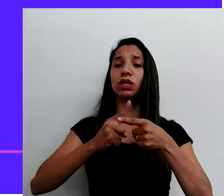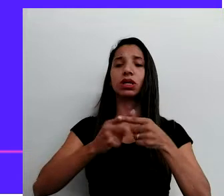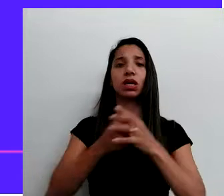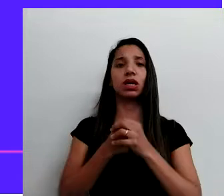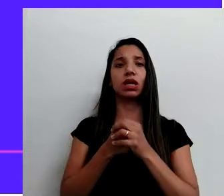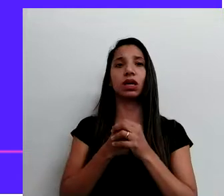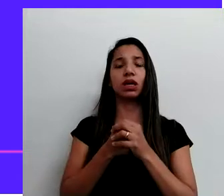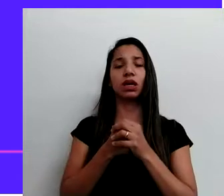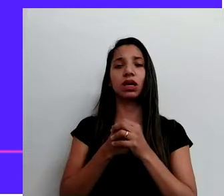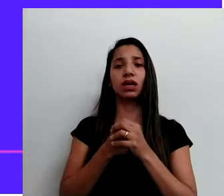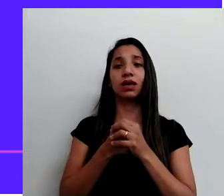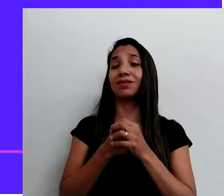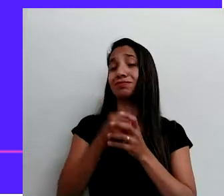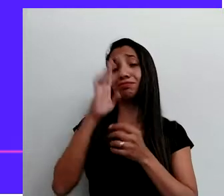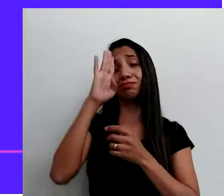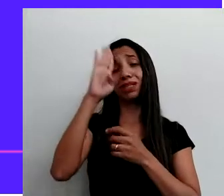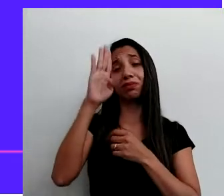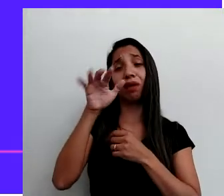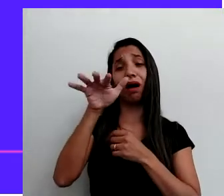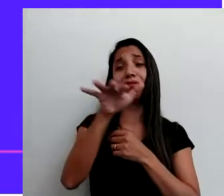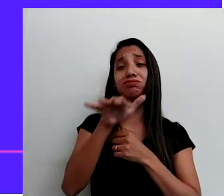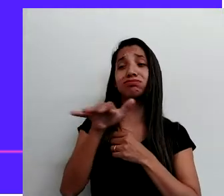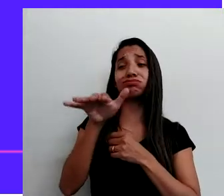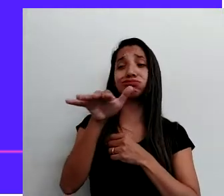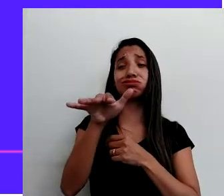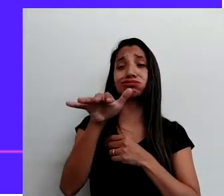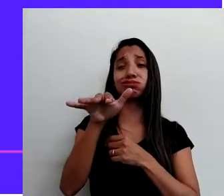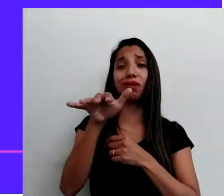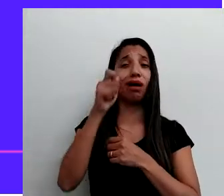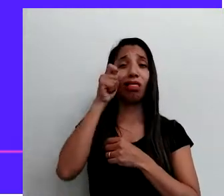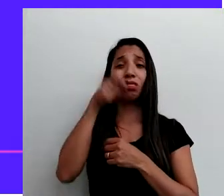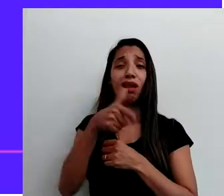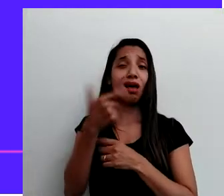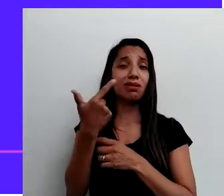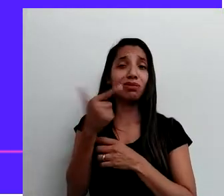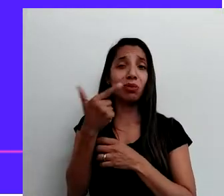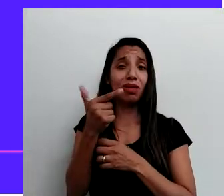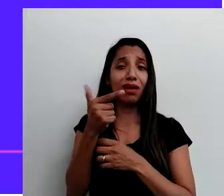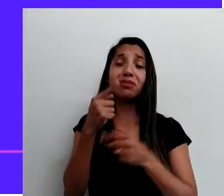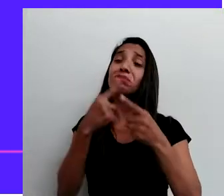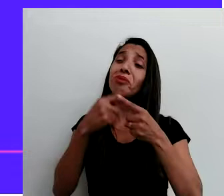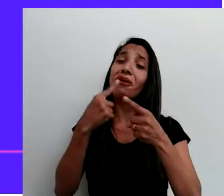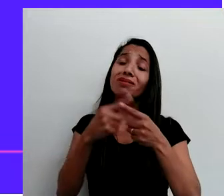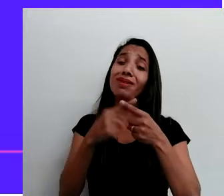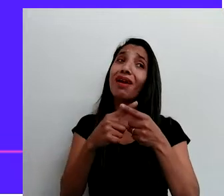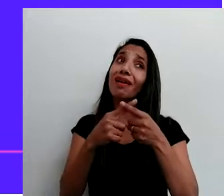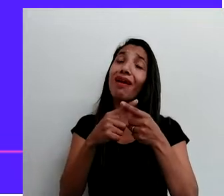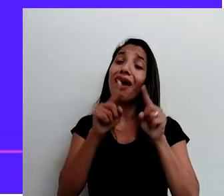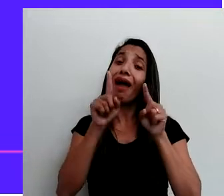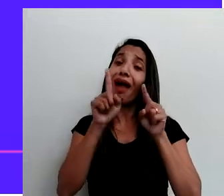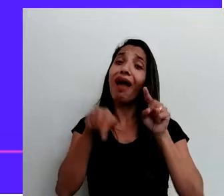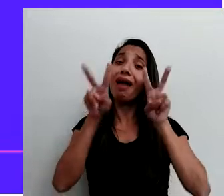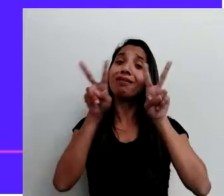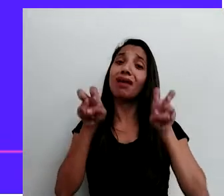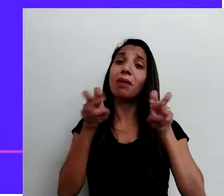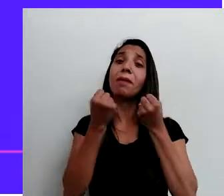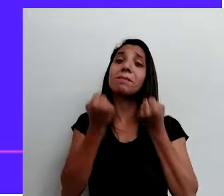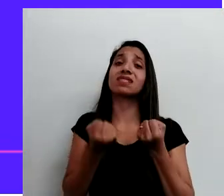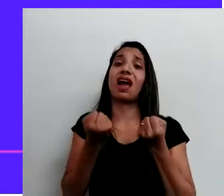incomoda e desvia a sociedade brasileira do debate sobre desigualdade. Ninguém quer se ver como